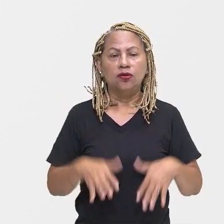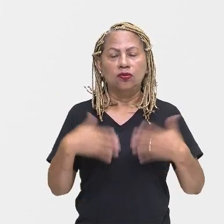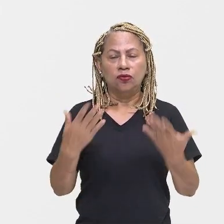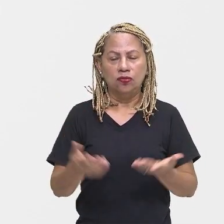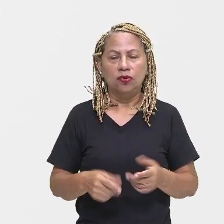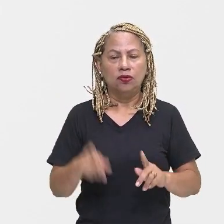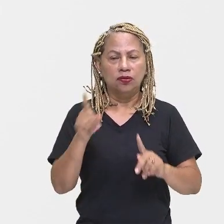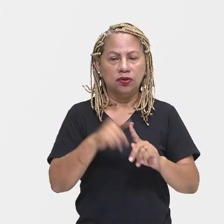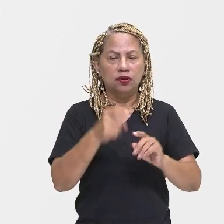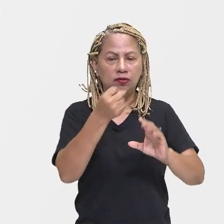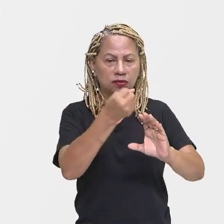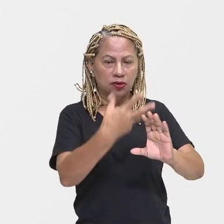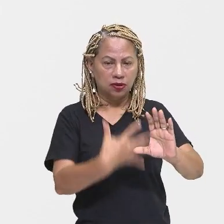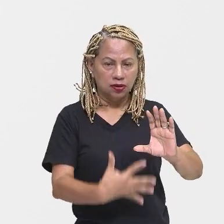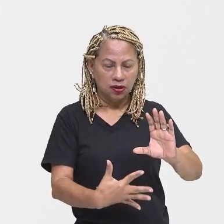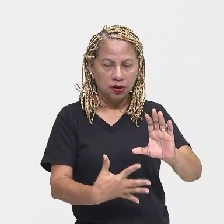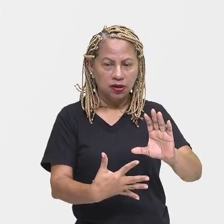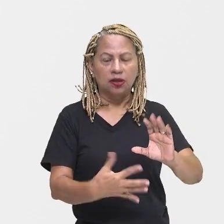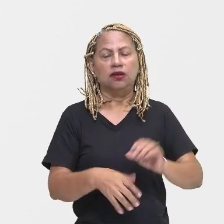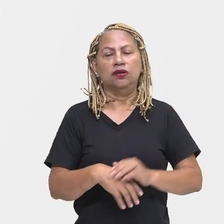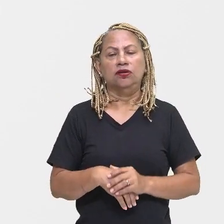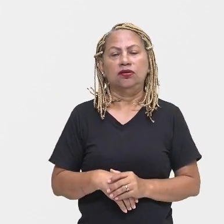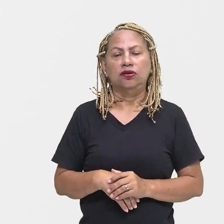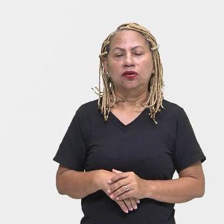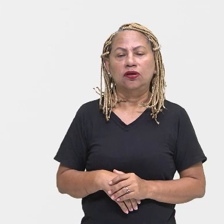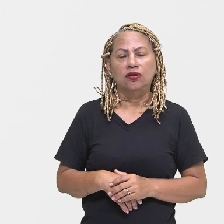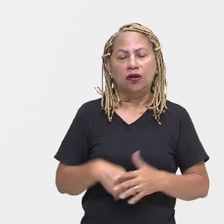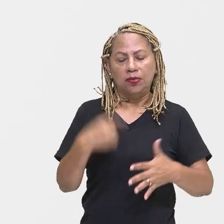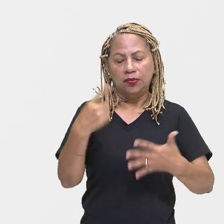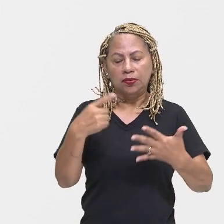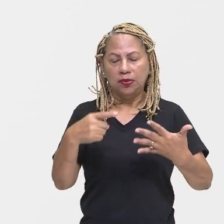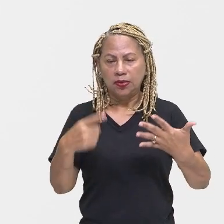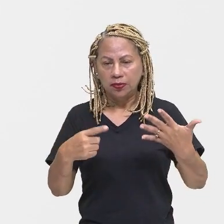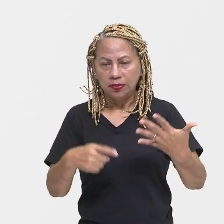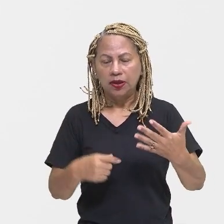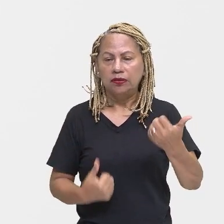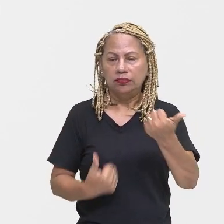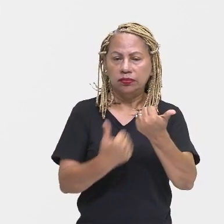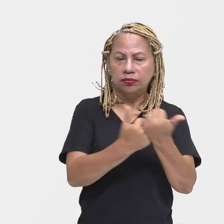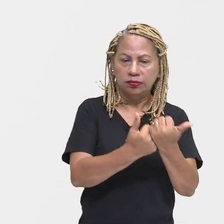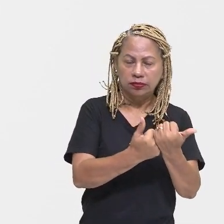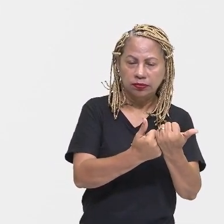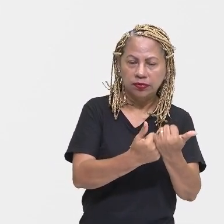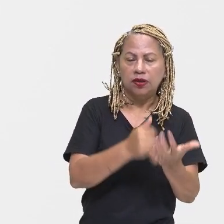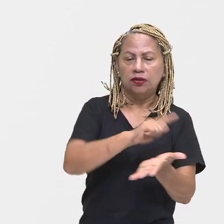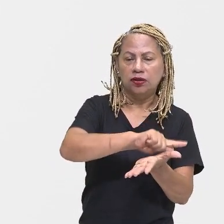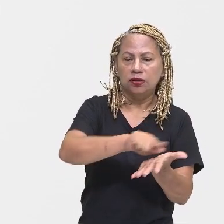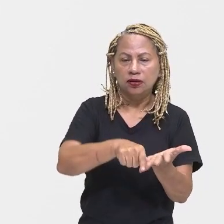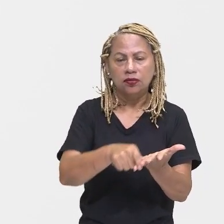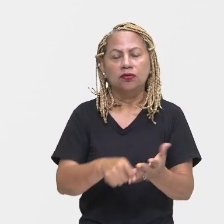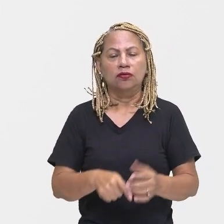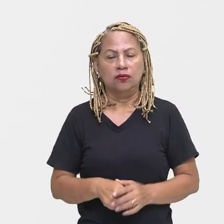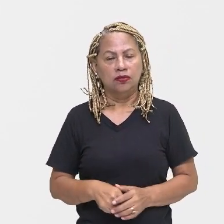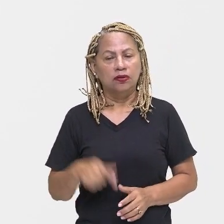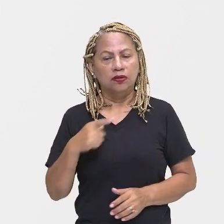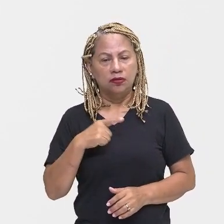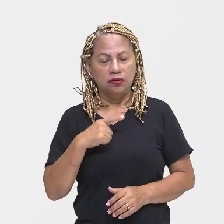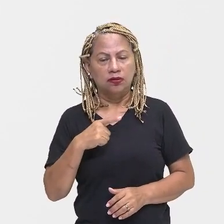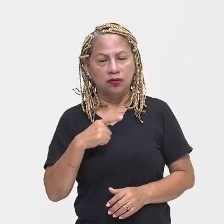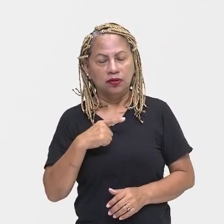podemos dividir os games em diversos tipos ou subgêneros, entre os quais vamos abordar os